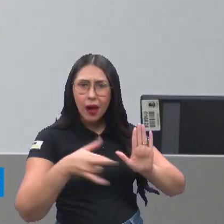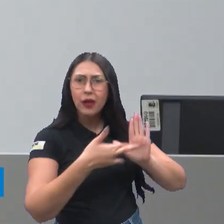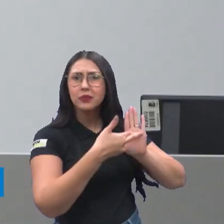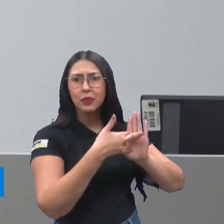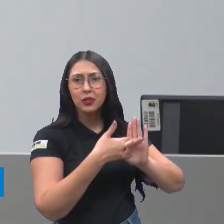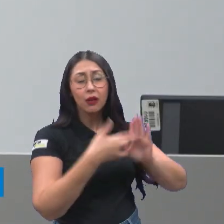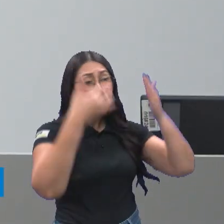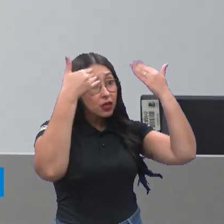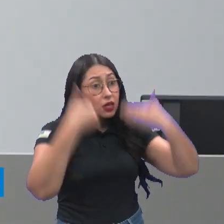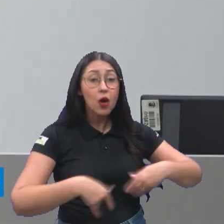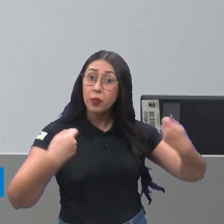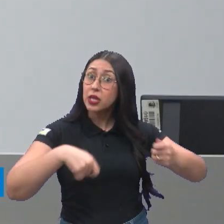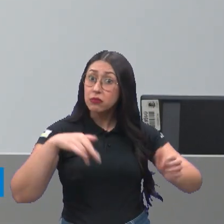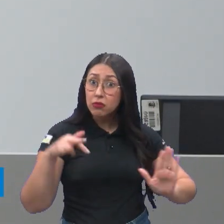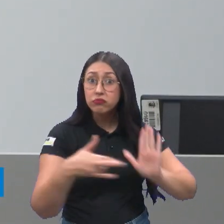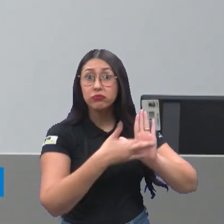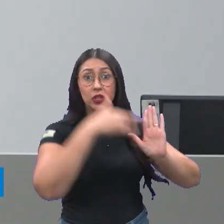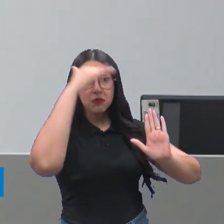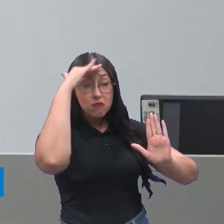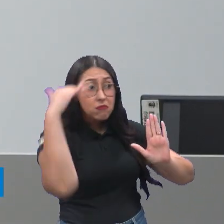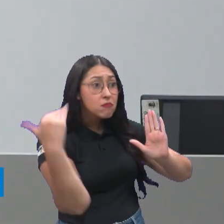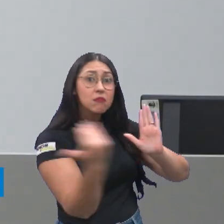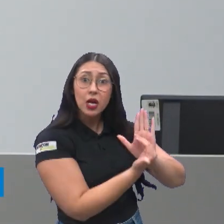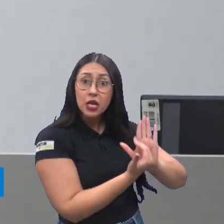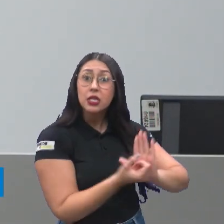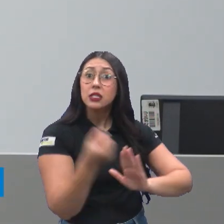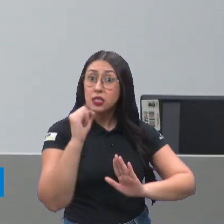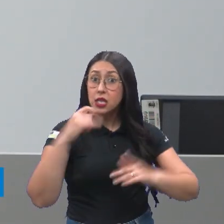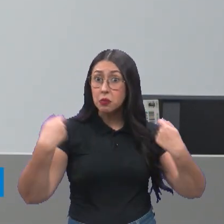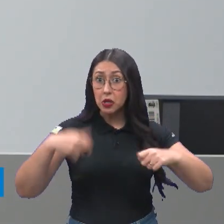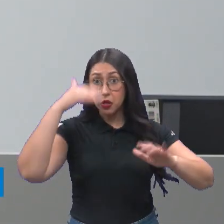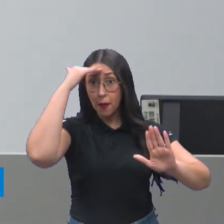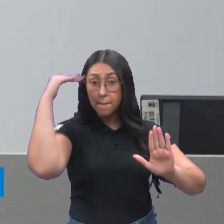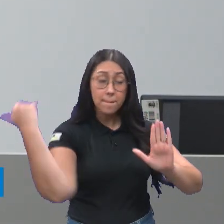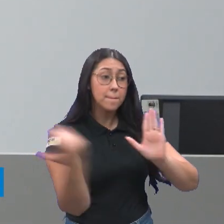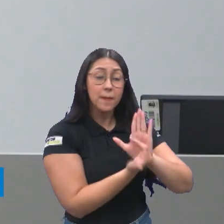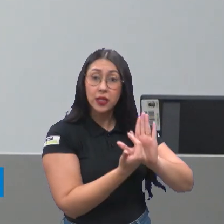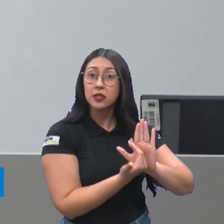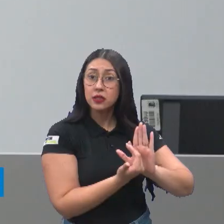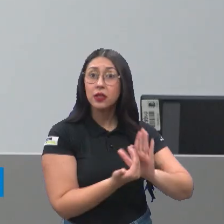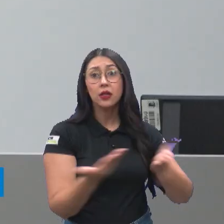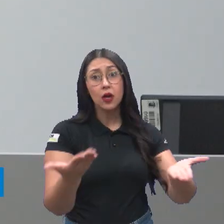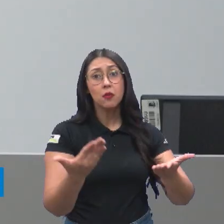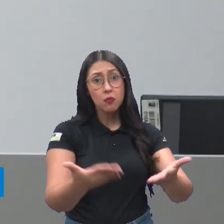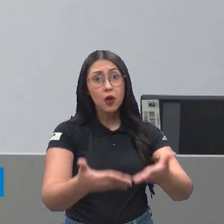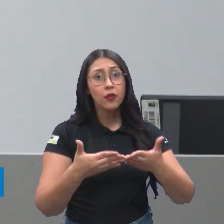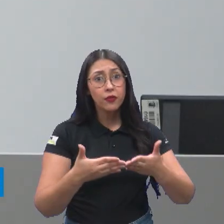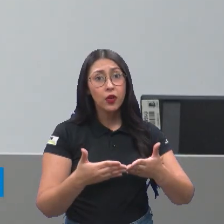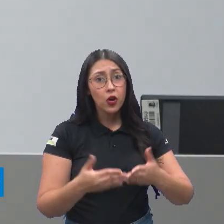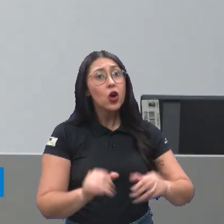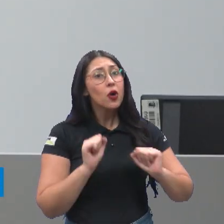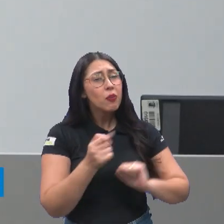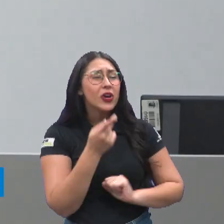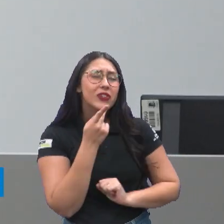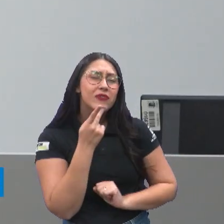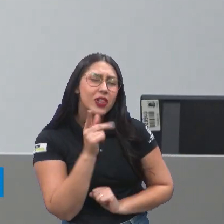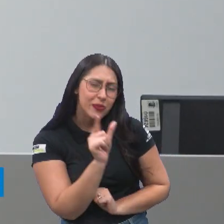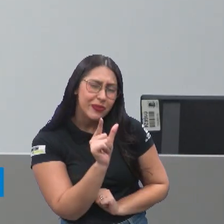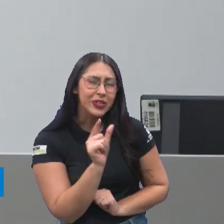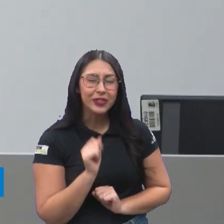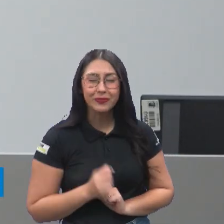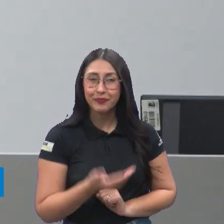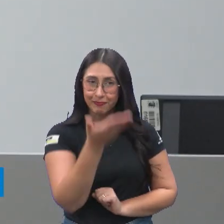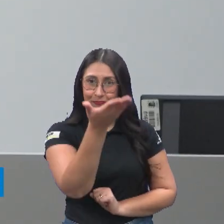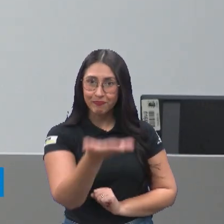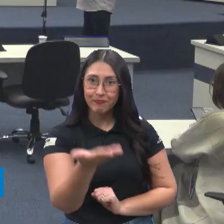vereador segue o regimentarista. Escravo do Se é regimento. para seguir o regimentarista, vamos seguir, mas eu vou deixar o senhor falar um pouquinho mais. Com a palavra, vereador